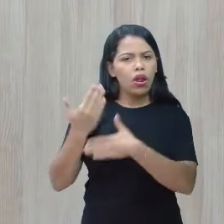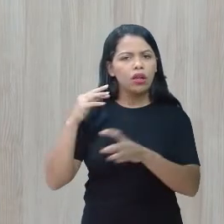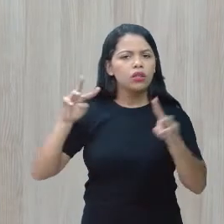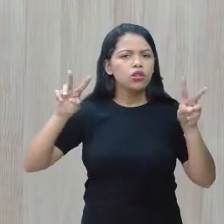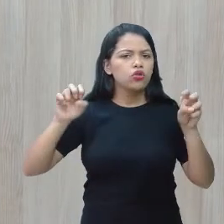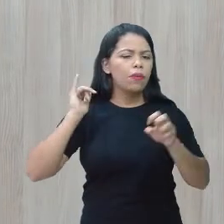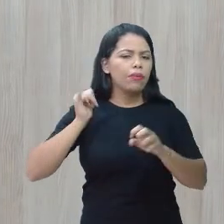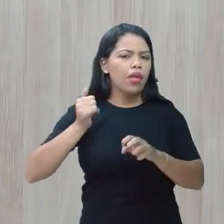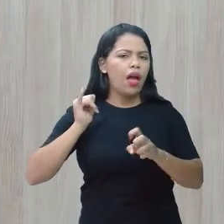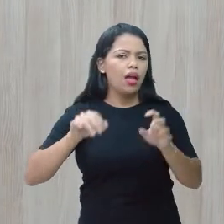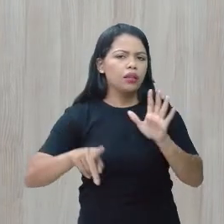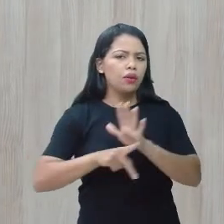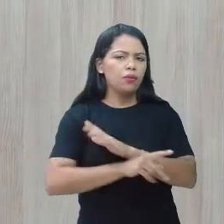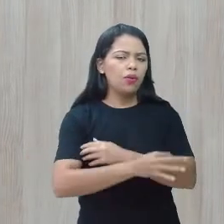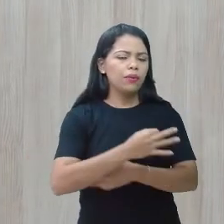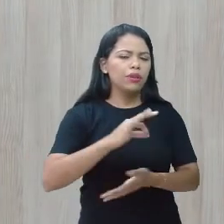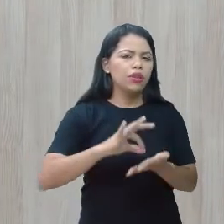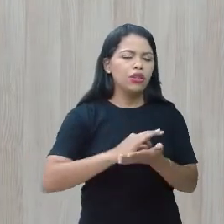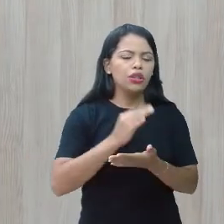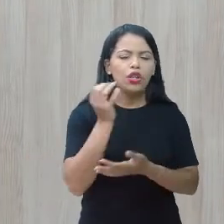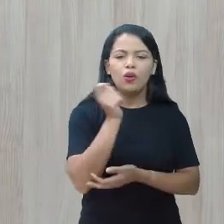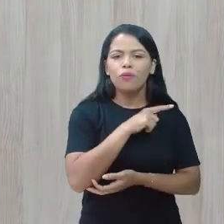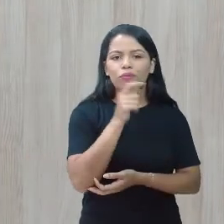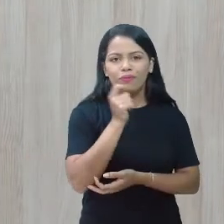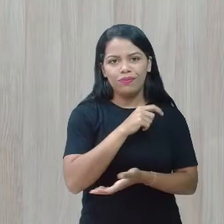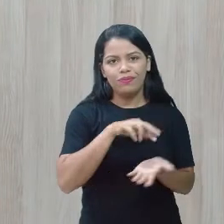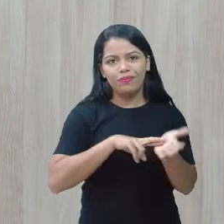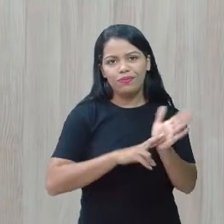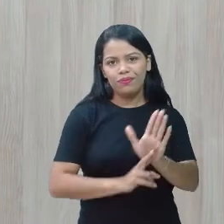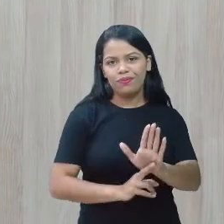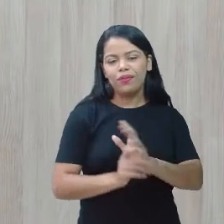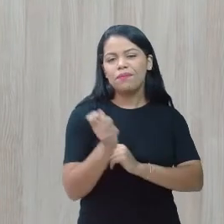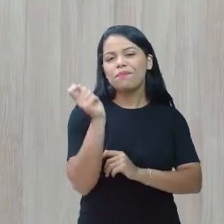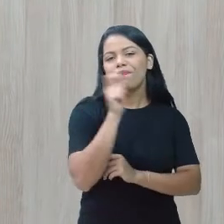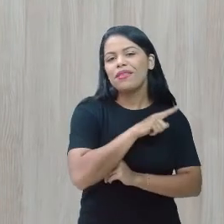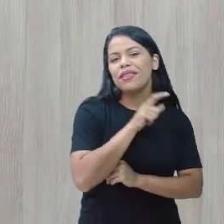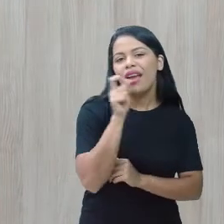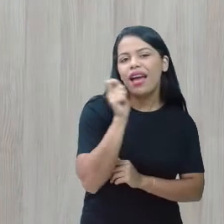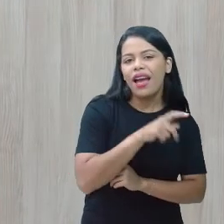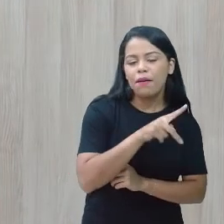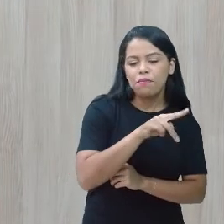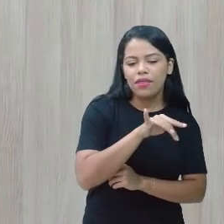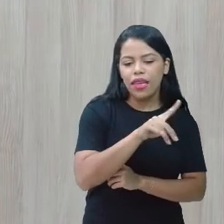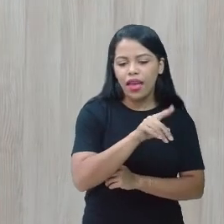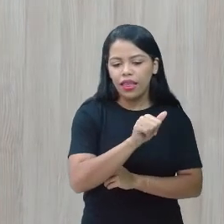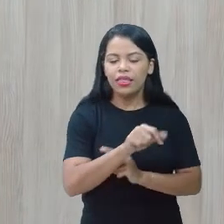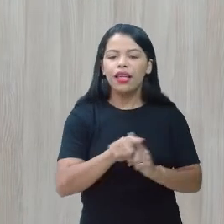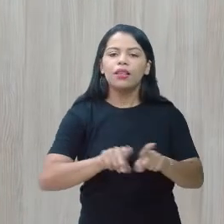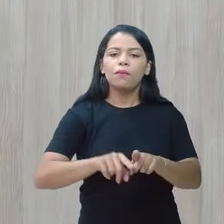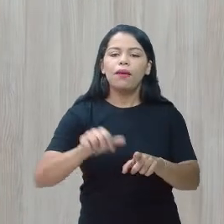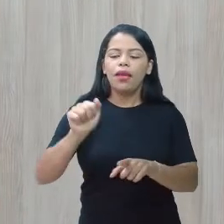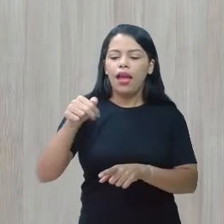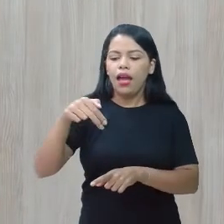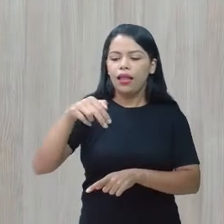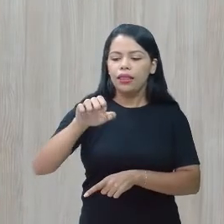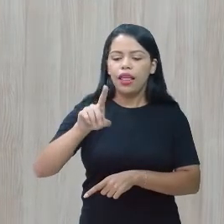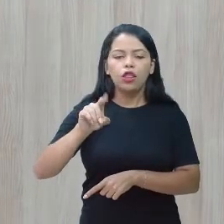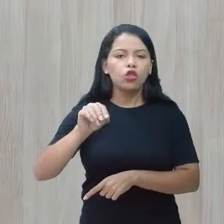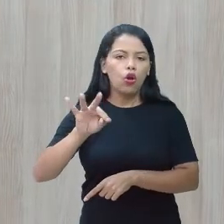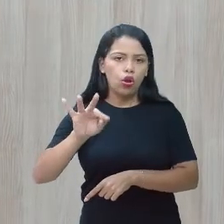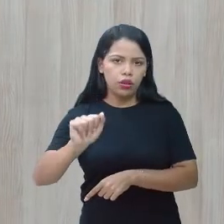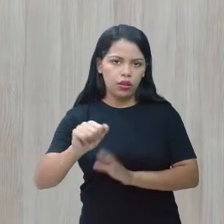humor que é representada pela piada e pela anedota. Então, eu trouxe para vocês o